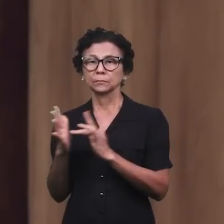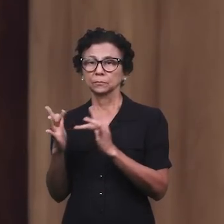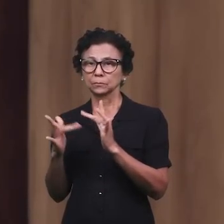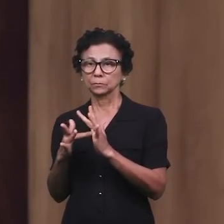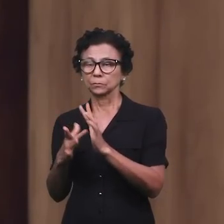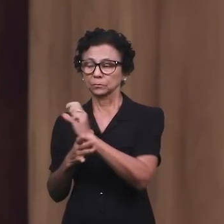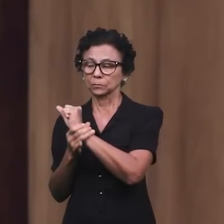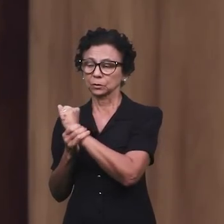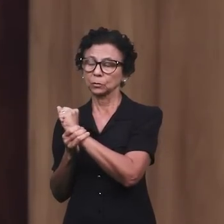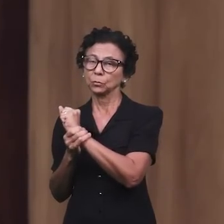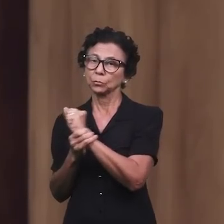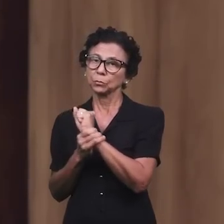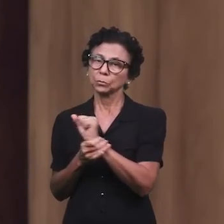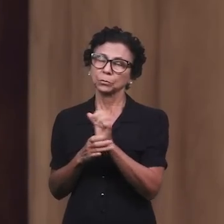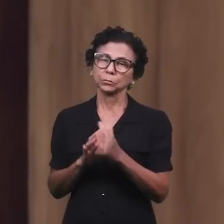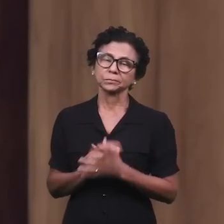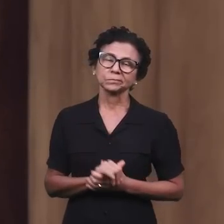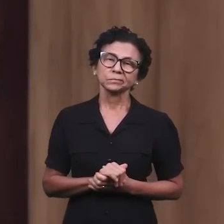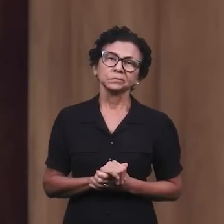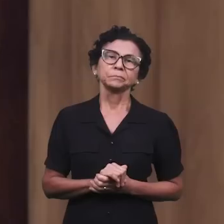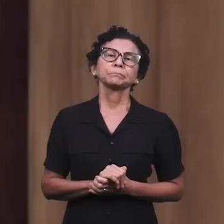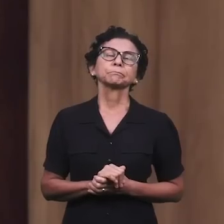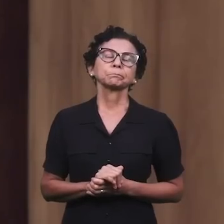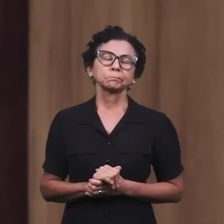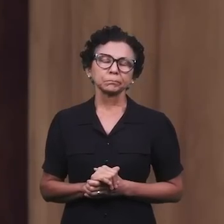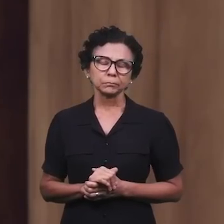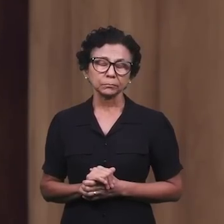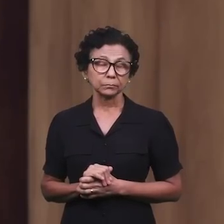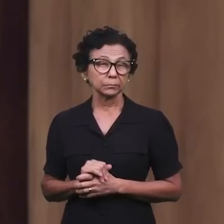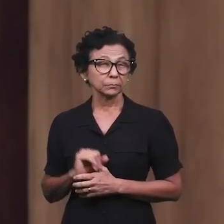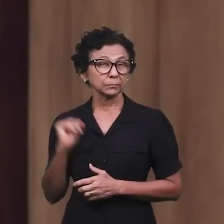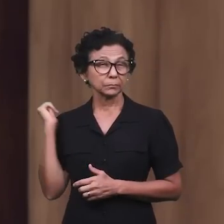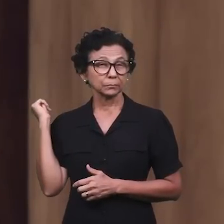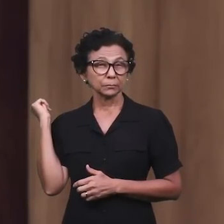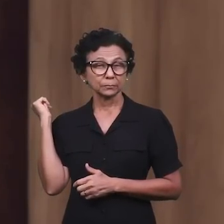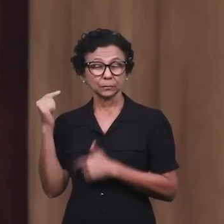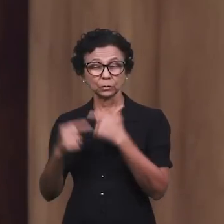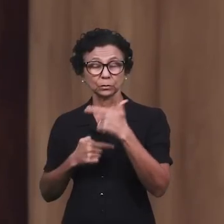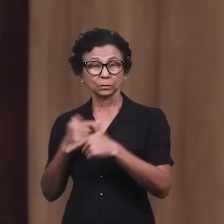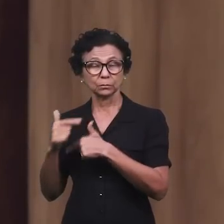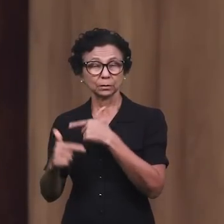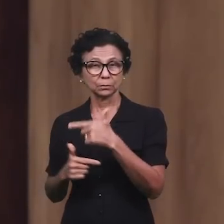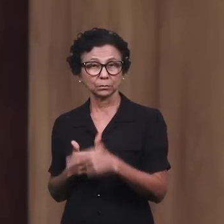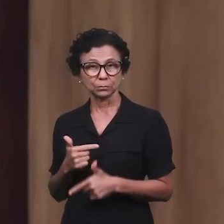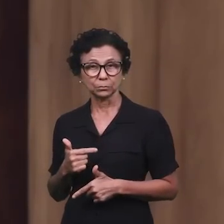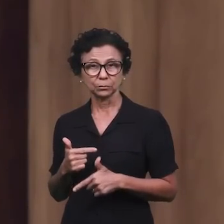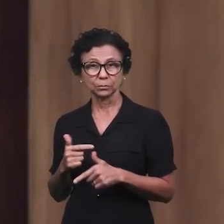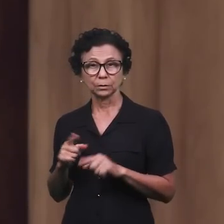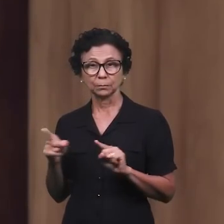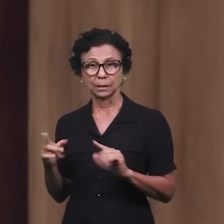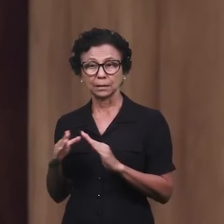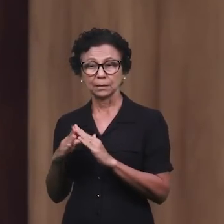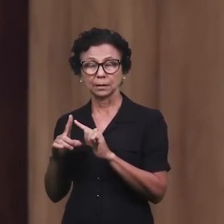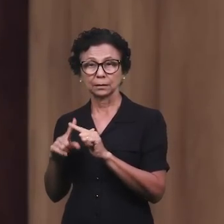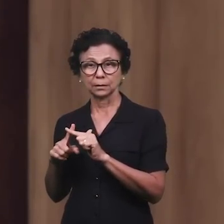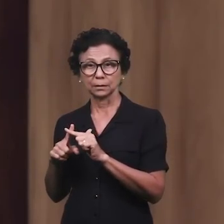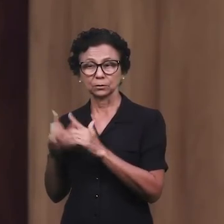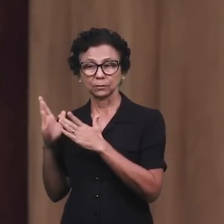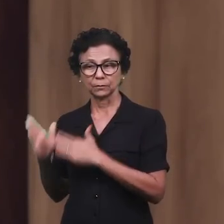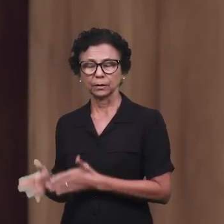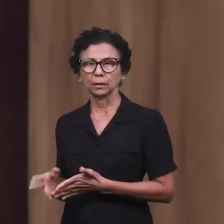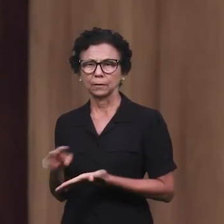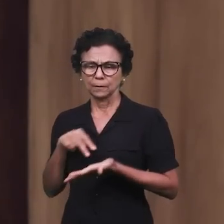está firmada. E mesmo diante de tantas ondas, a igreja do Senhor tem resistido.